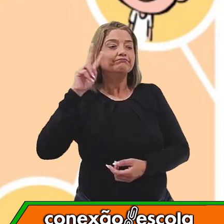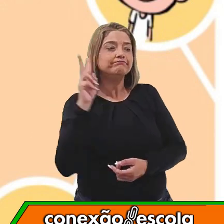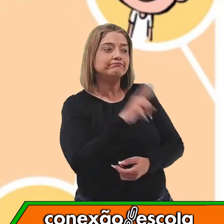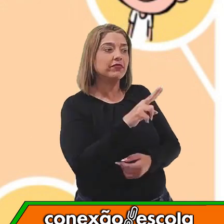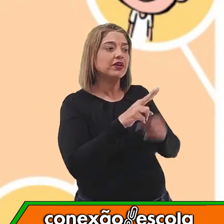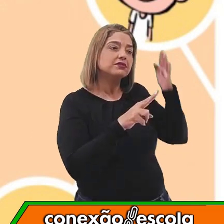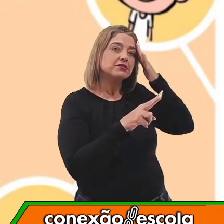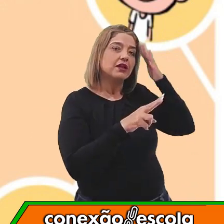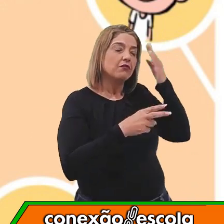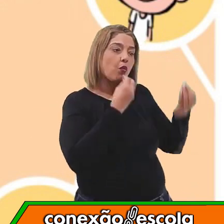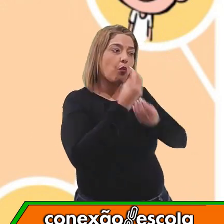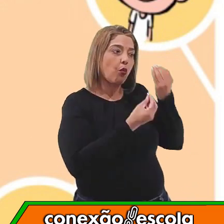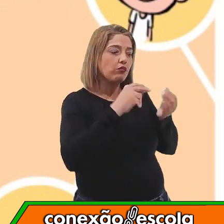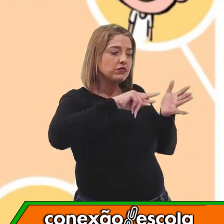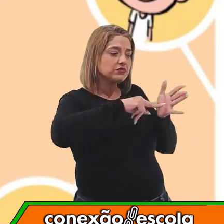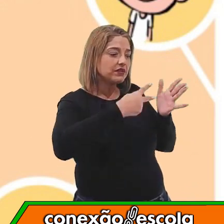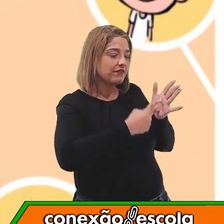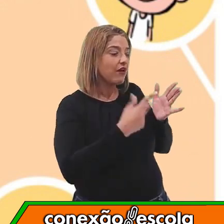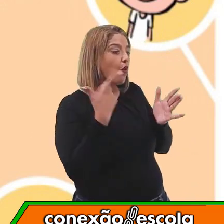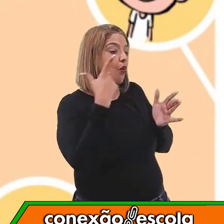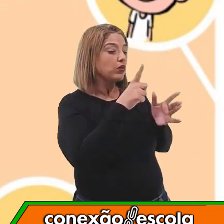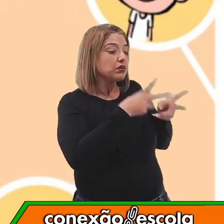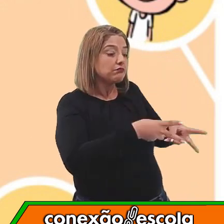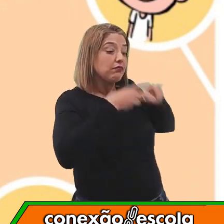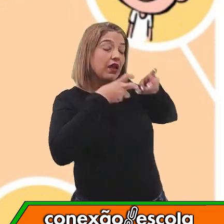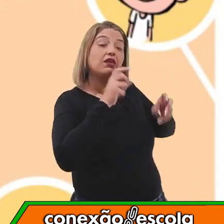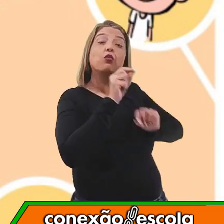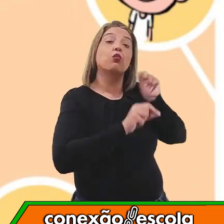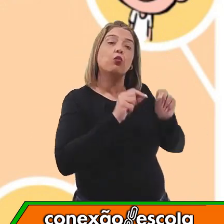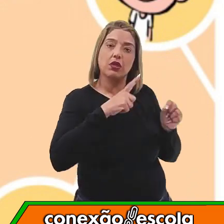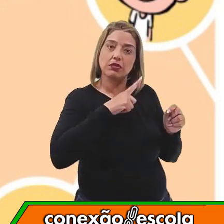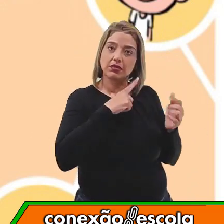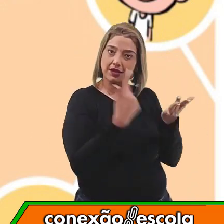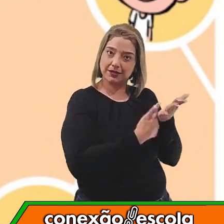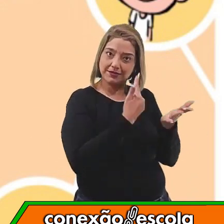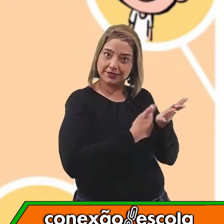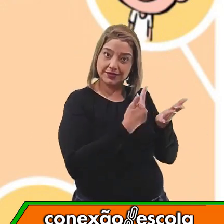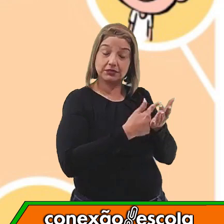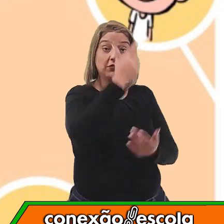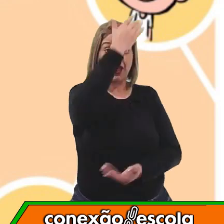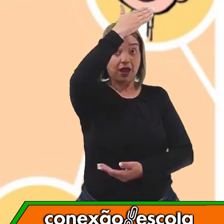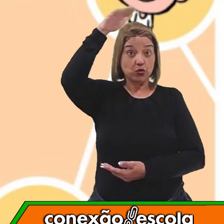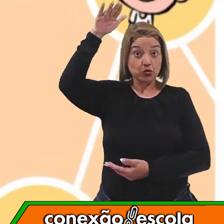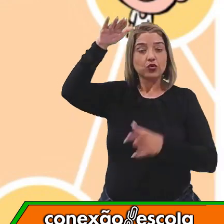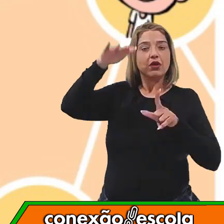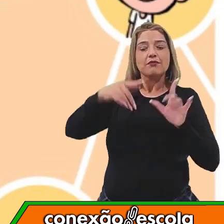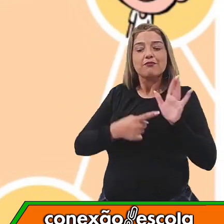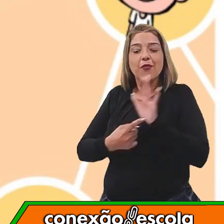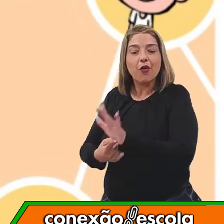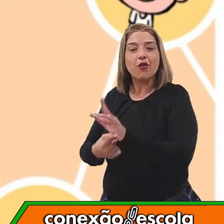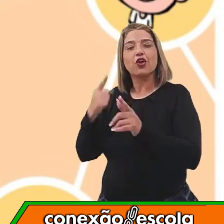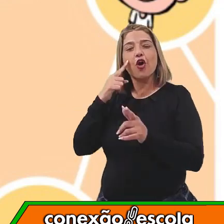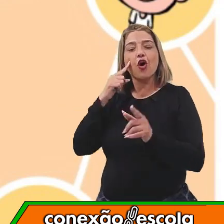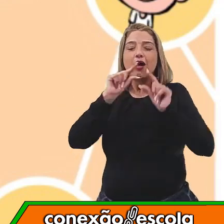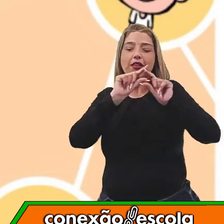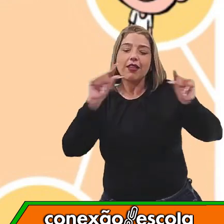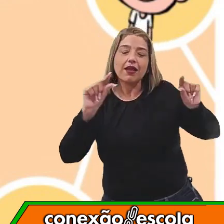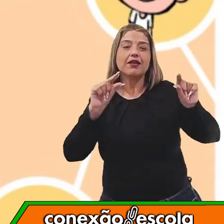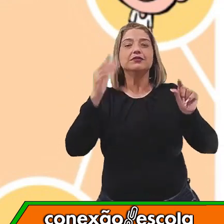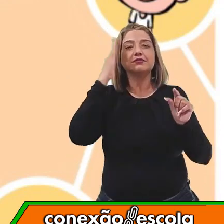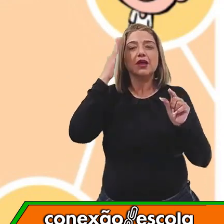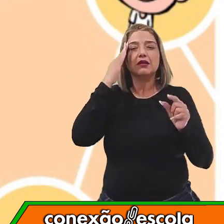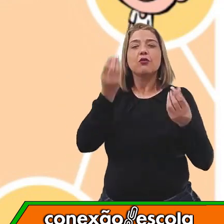próprios significados sobre o que foi lido. O adulto pode ajudá-las relembrando trechos, fazendo